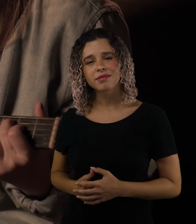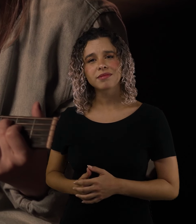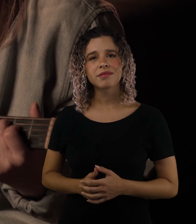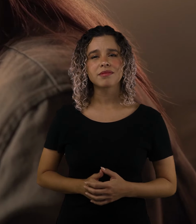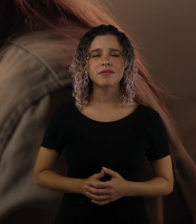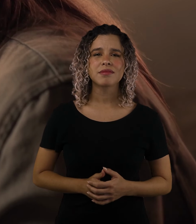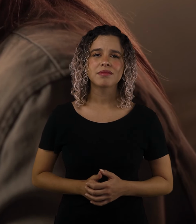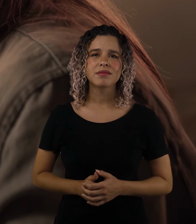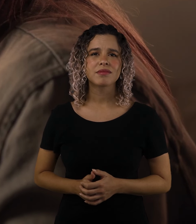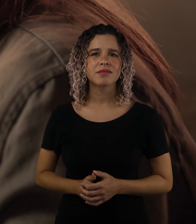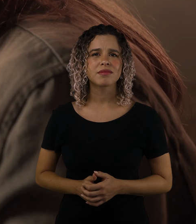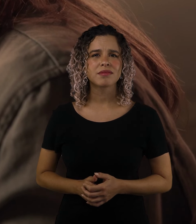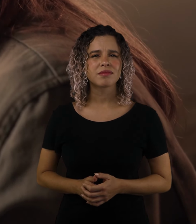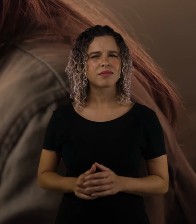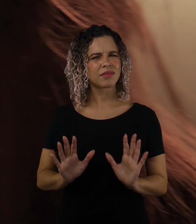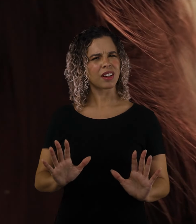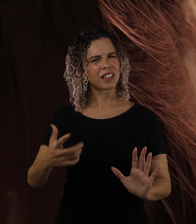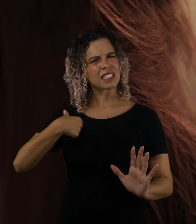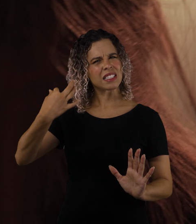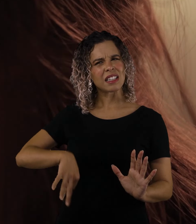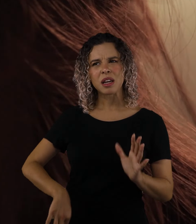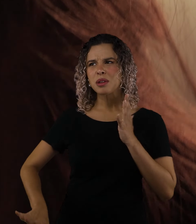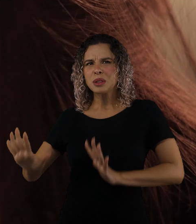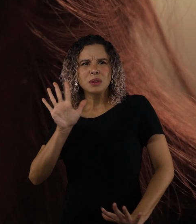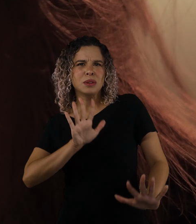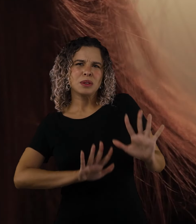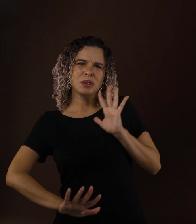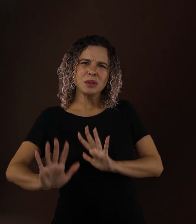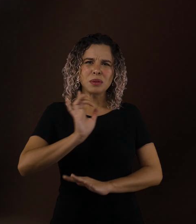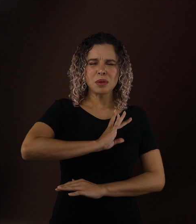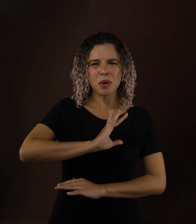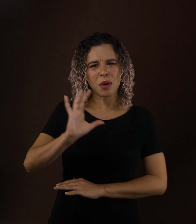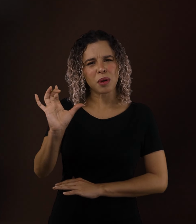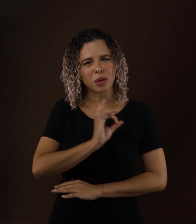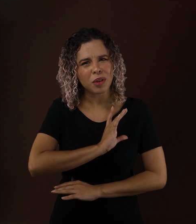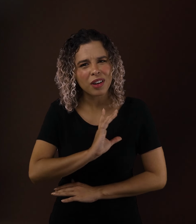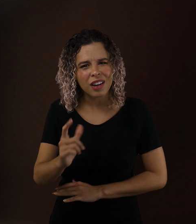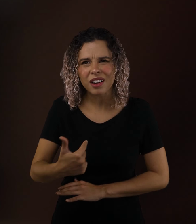Should I be afraid?